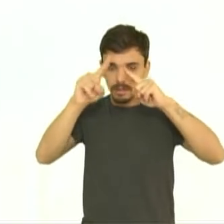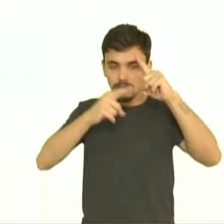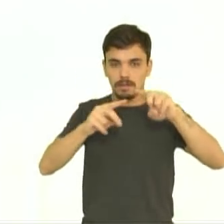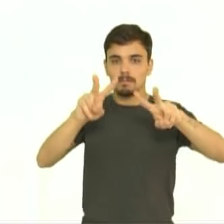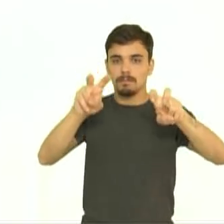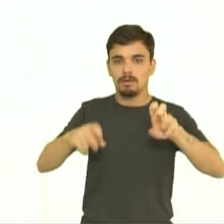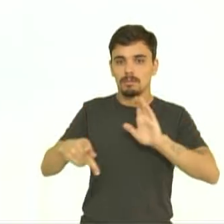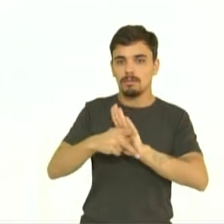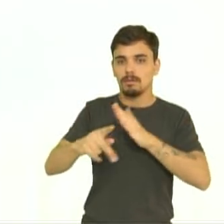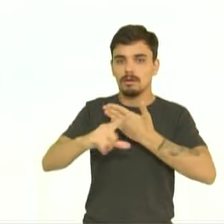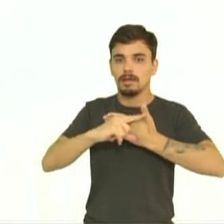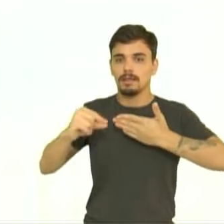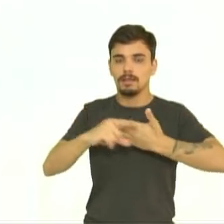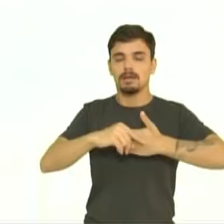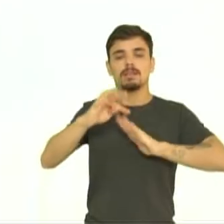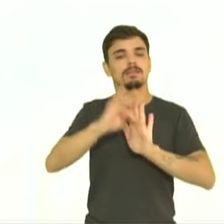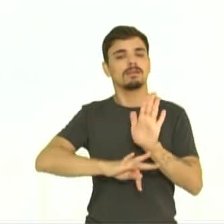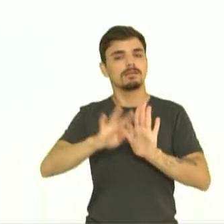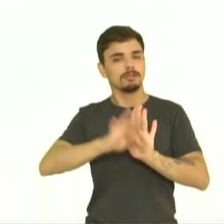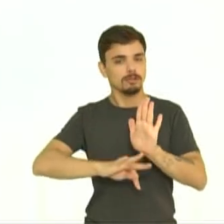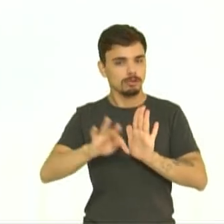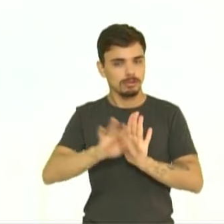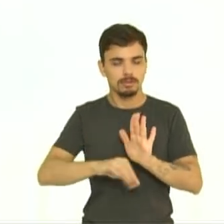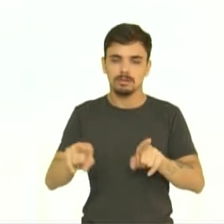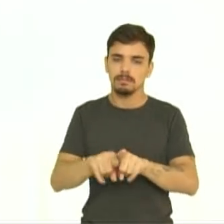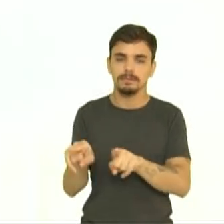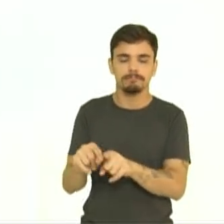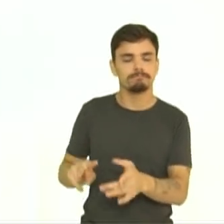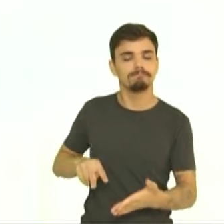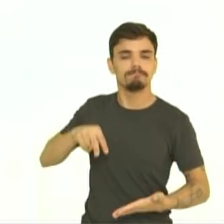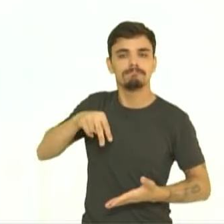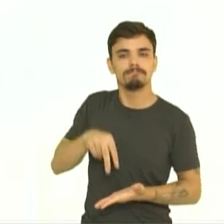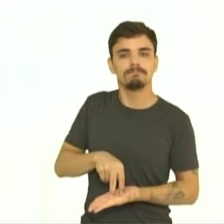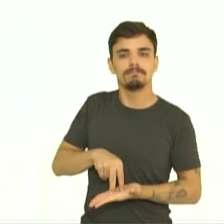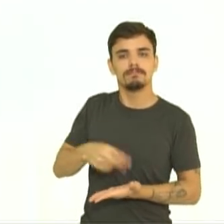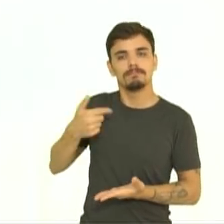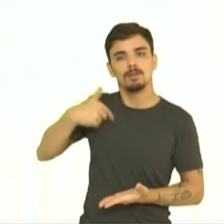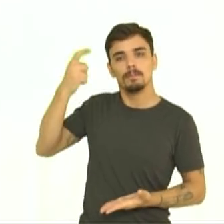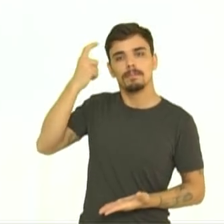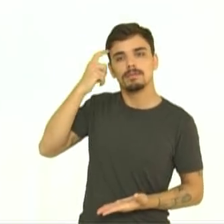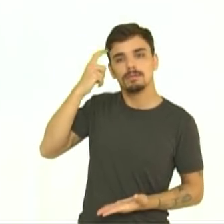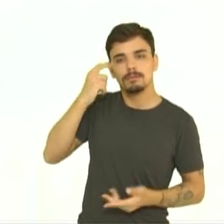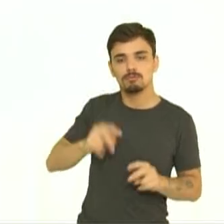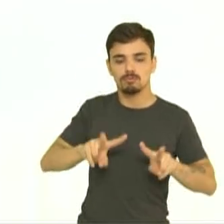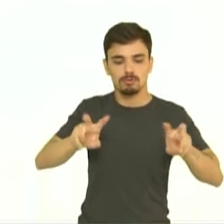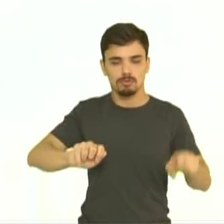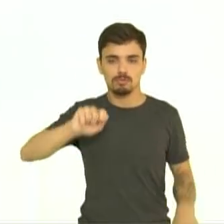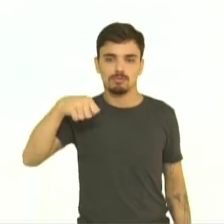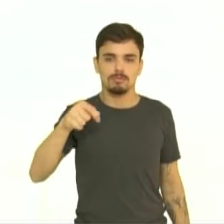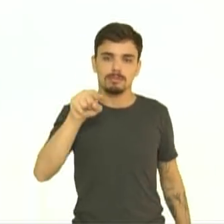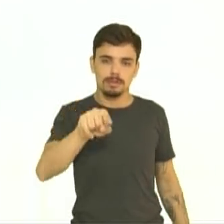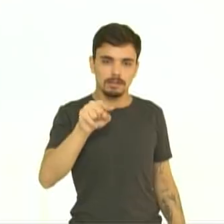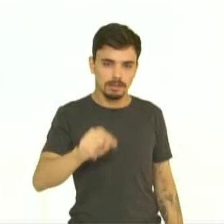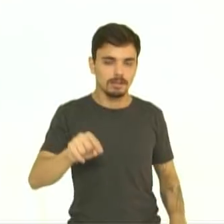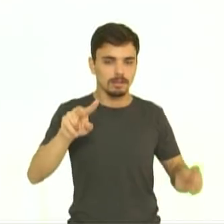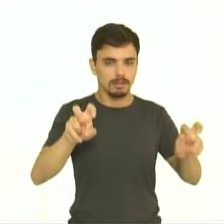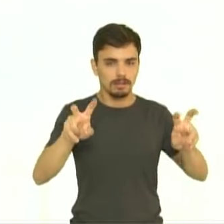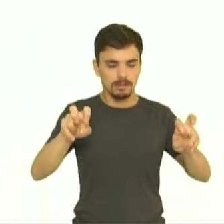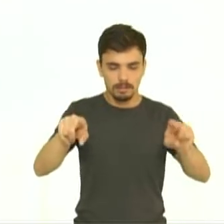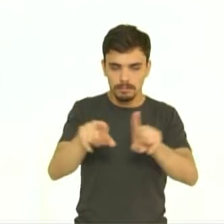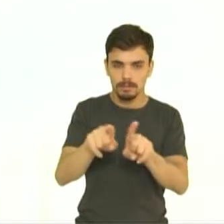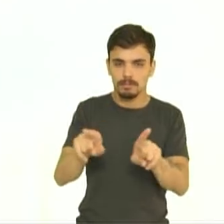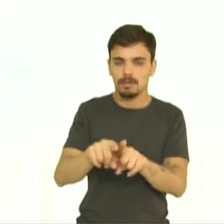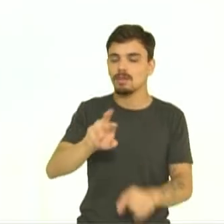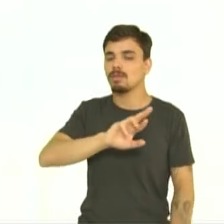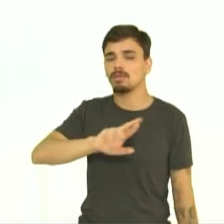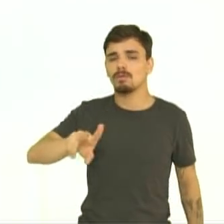texto. É o posicionamento que alguém toma em relação a um tema. A tese não precisa necessariamente ser em primeira pessoa